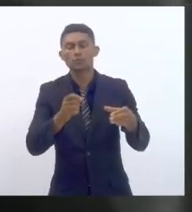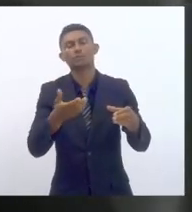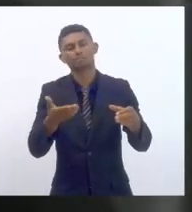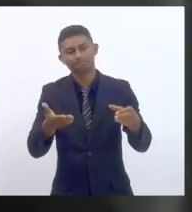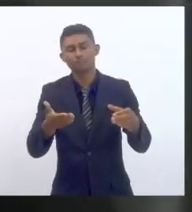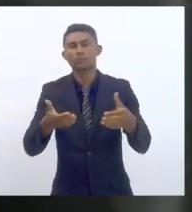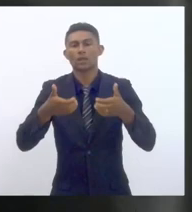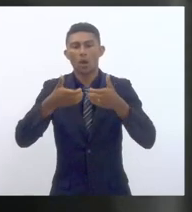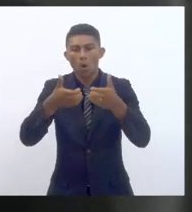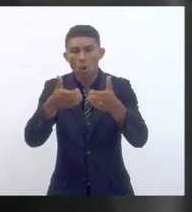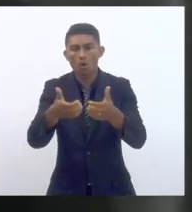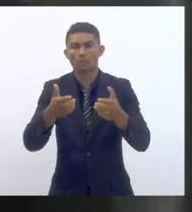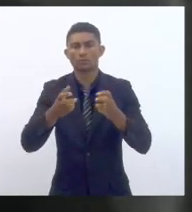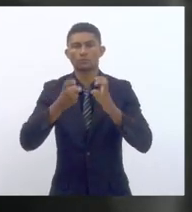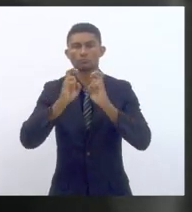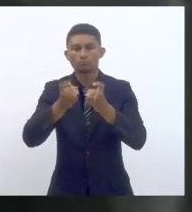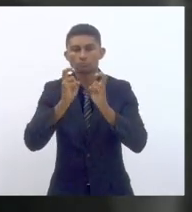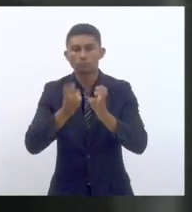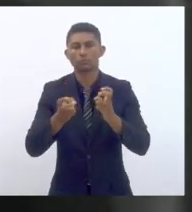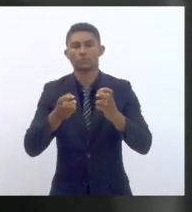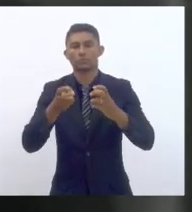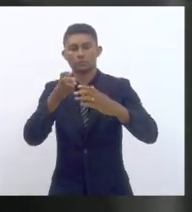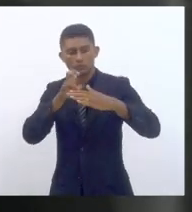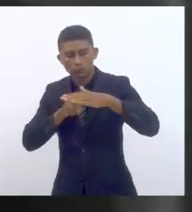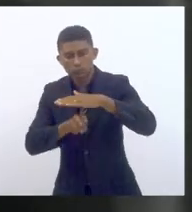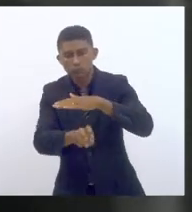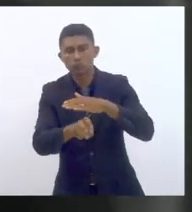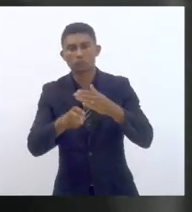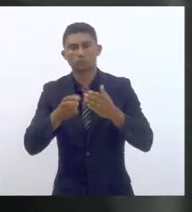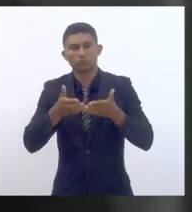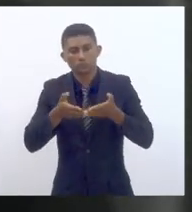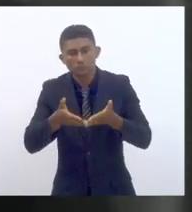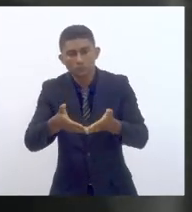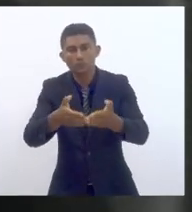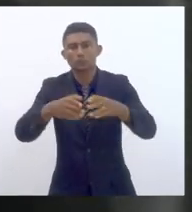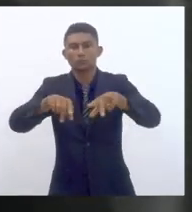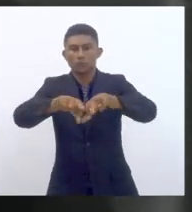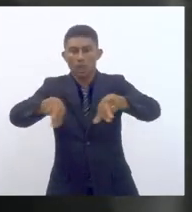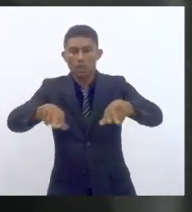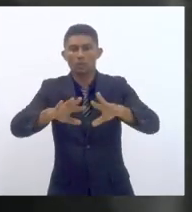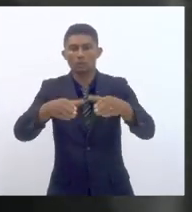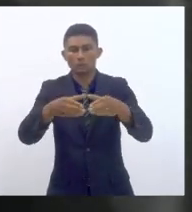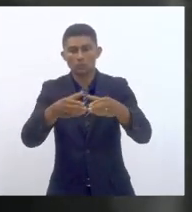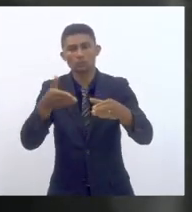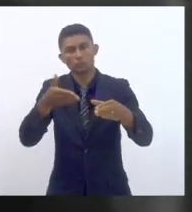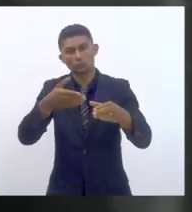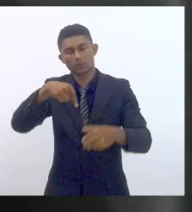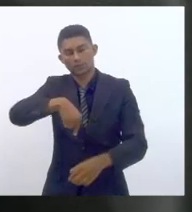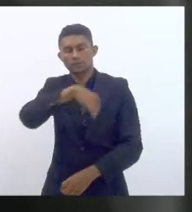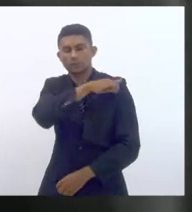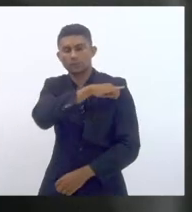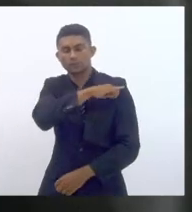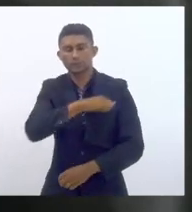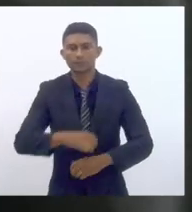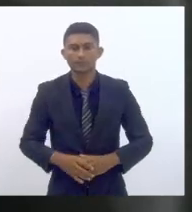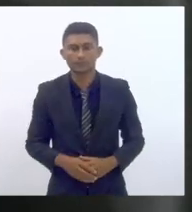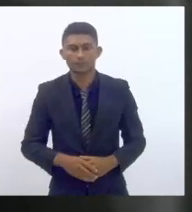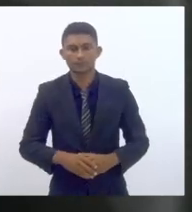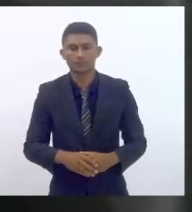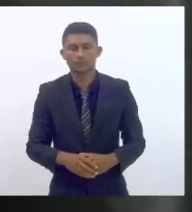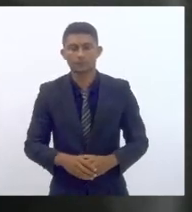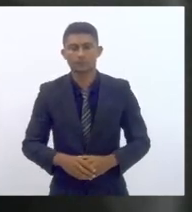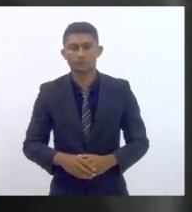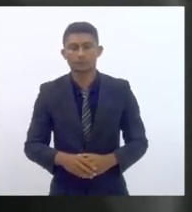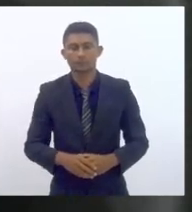de Transportes Aquaviários, Ferroviários, Metroviários e de Rodovias do Estado do Rio de Janeiro,